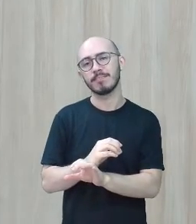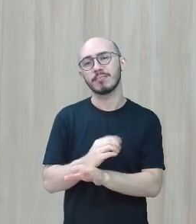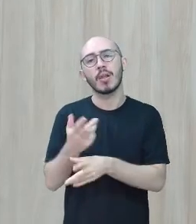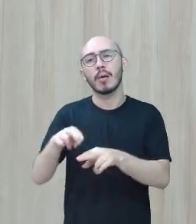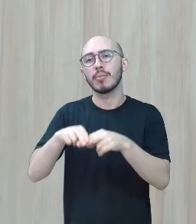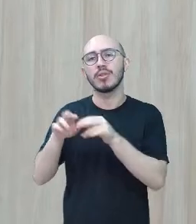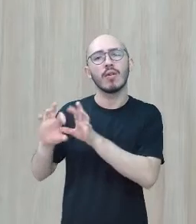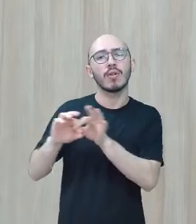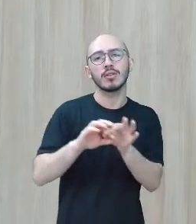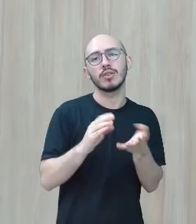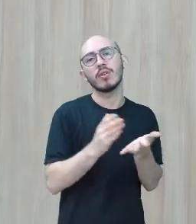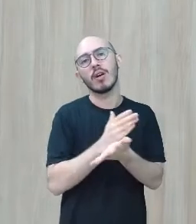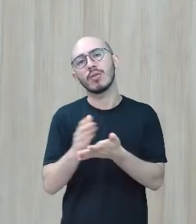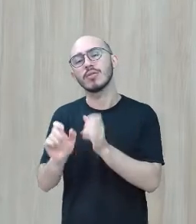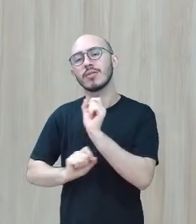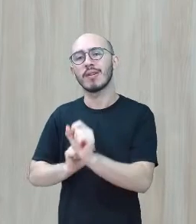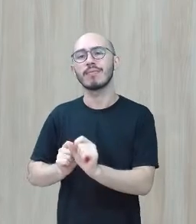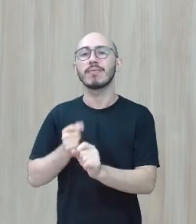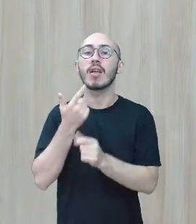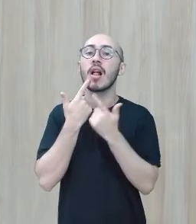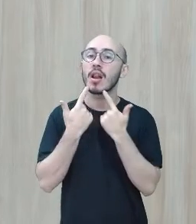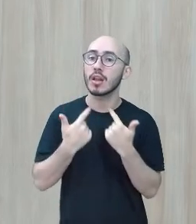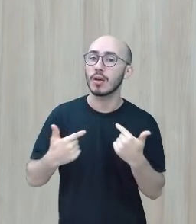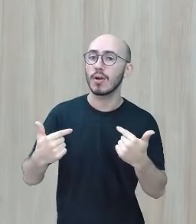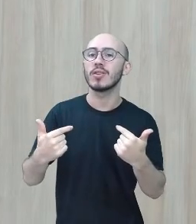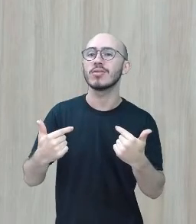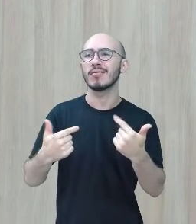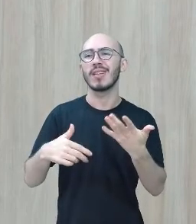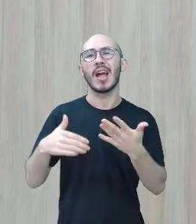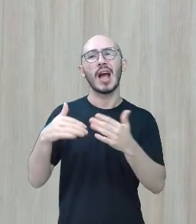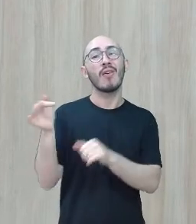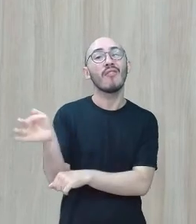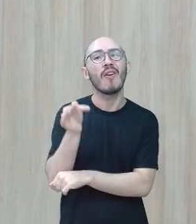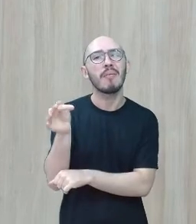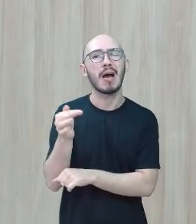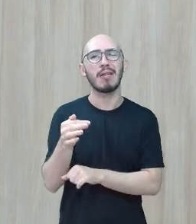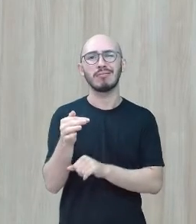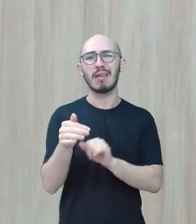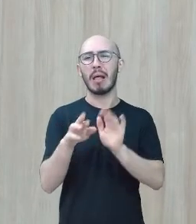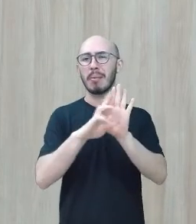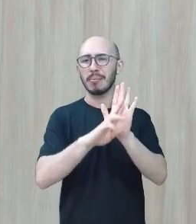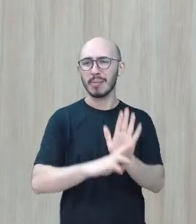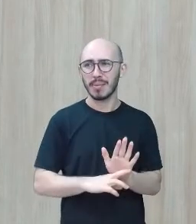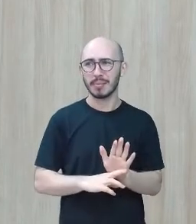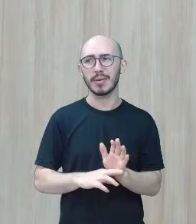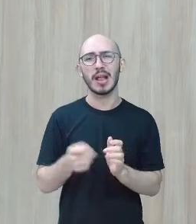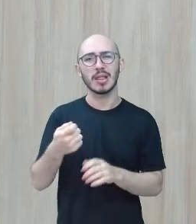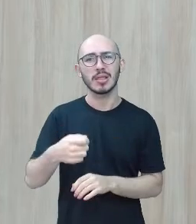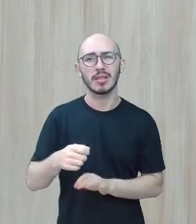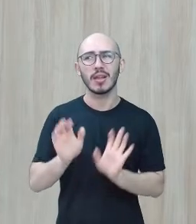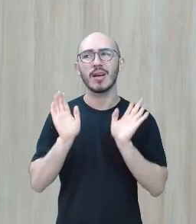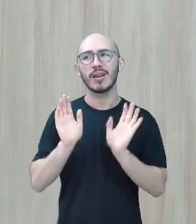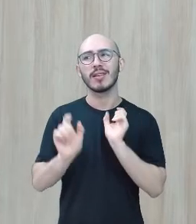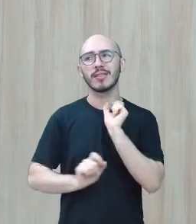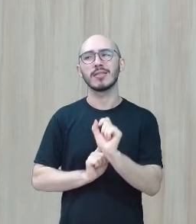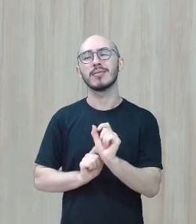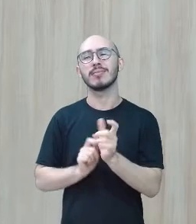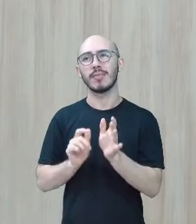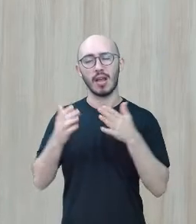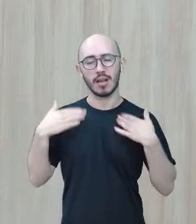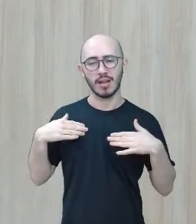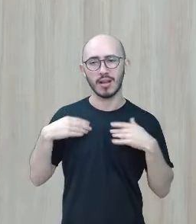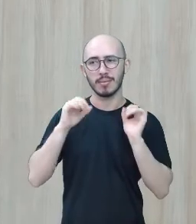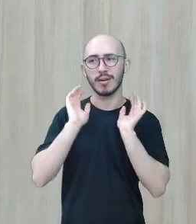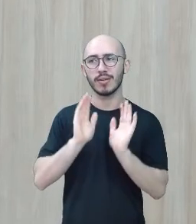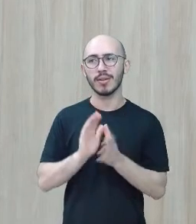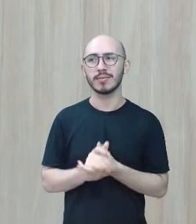contextos, essa linguagem formal e padrão, ela é desnecessária. Calma, gente, acho que desnecessária foi uma palavra muito